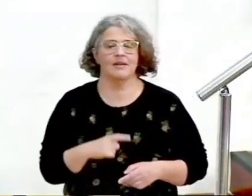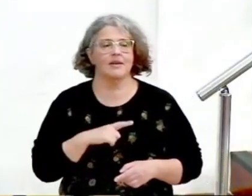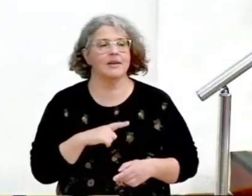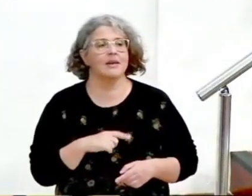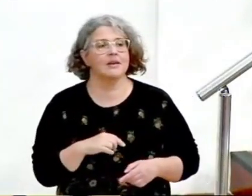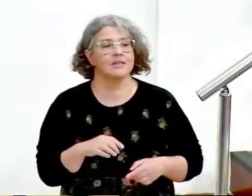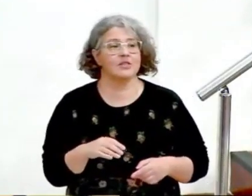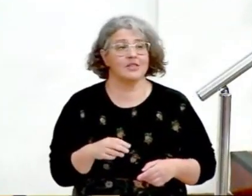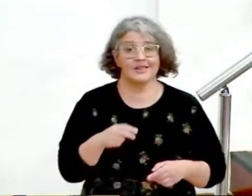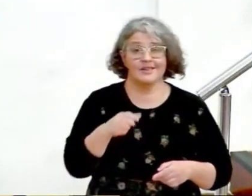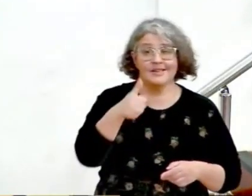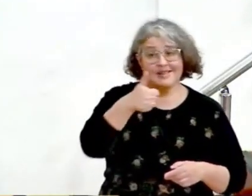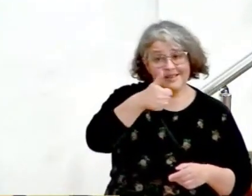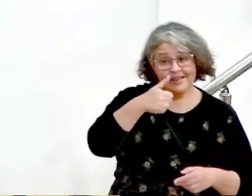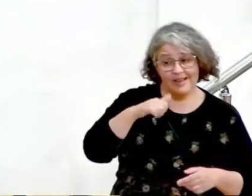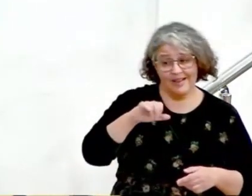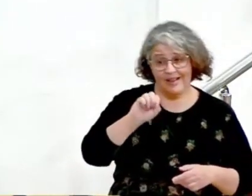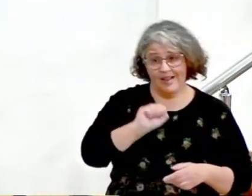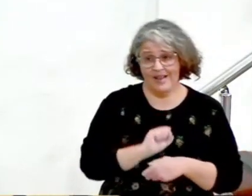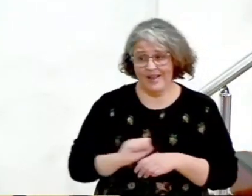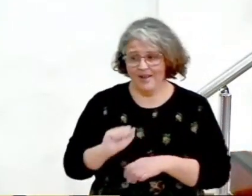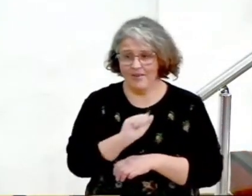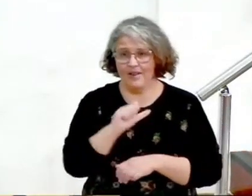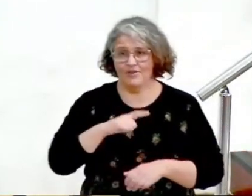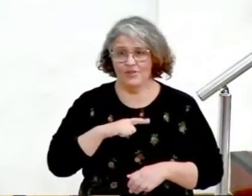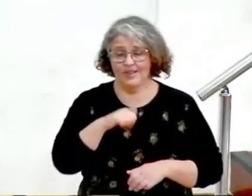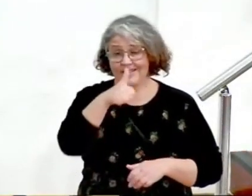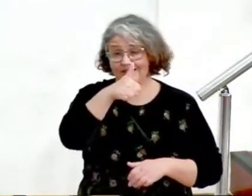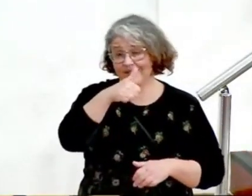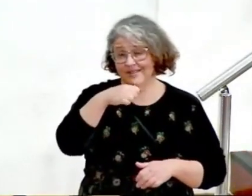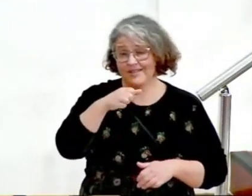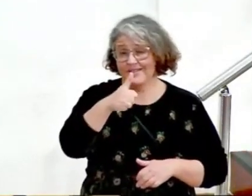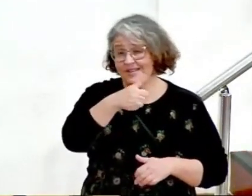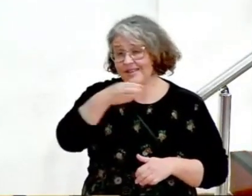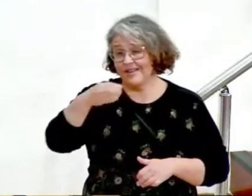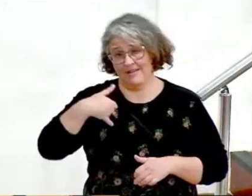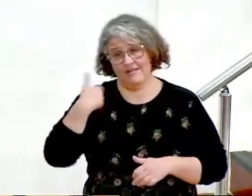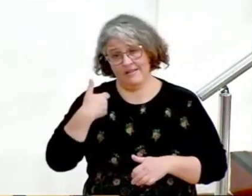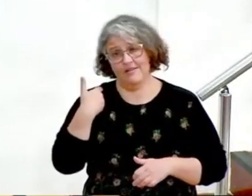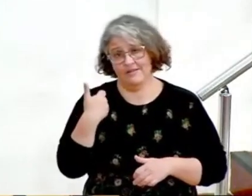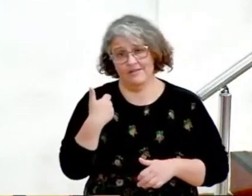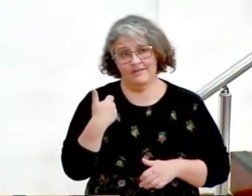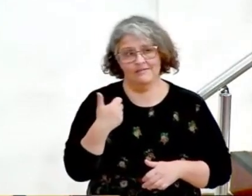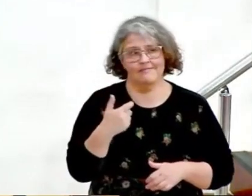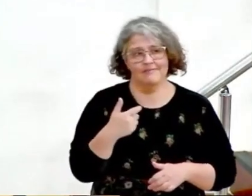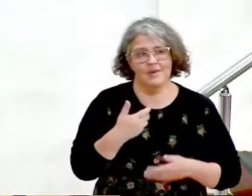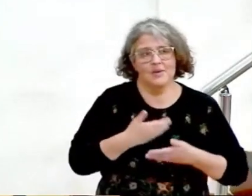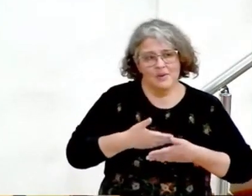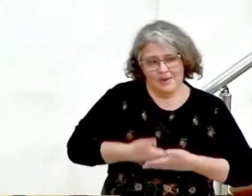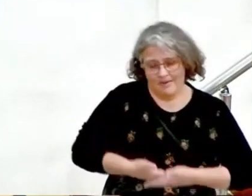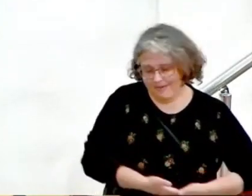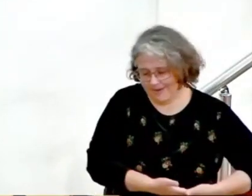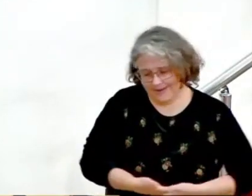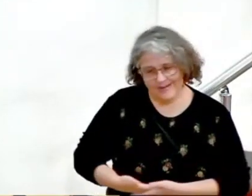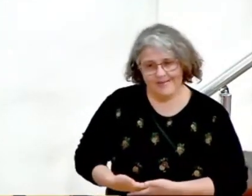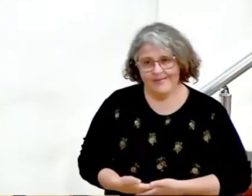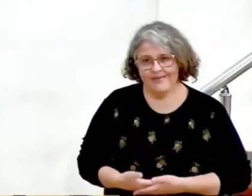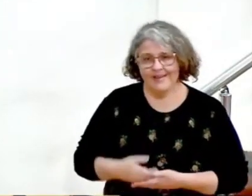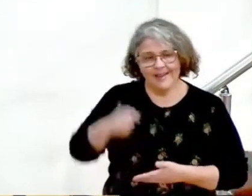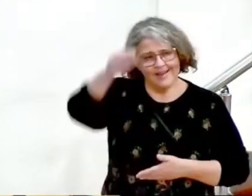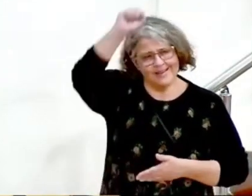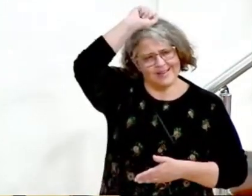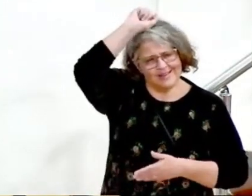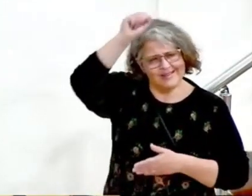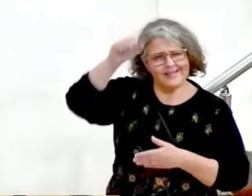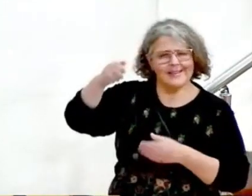Abraão 100 anos, quando lhe nasceu Isaque, seu filho. E disse Sara: Deus me deu motivo de riso, e todo aquele